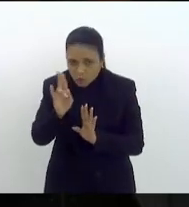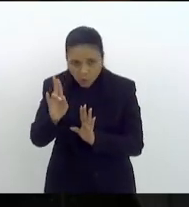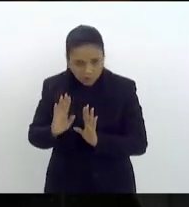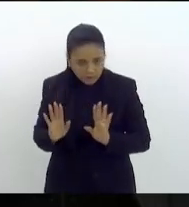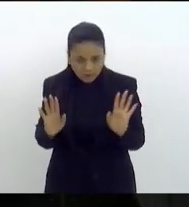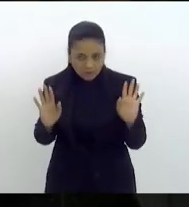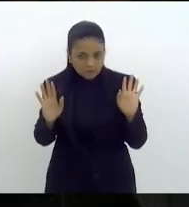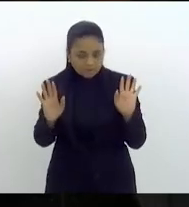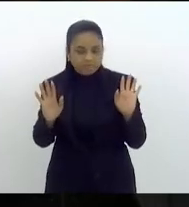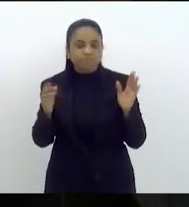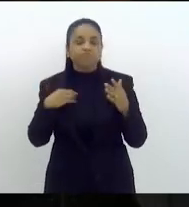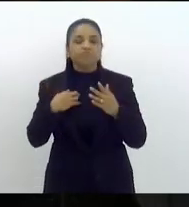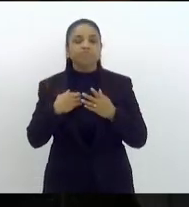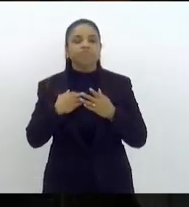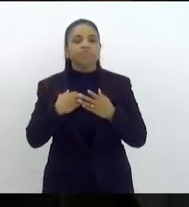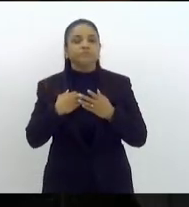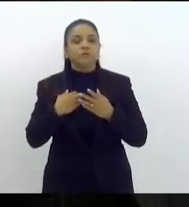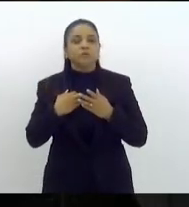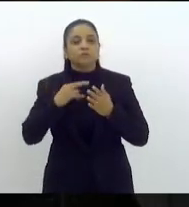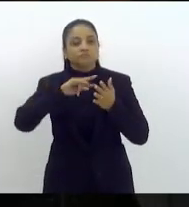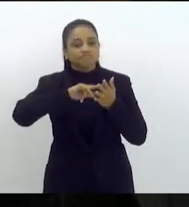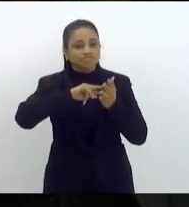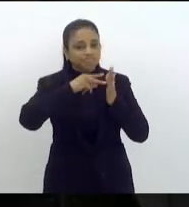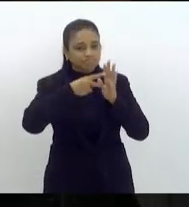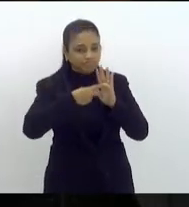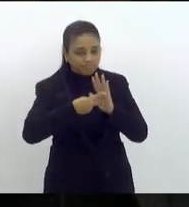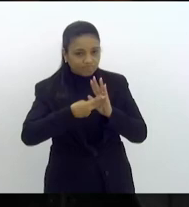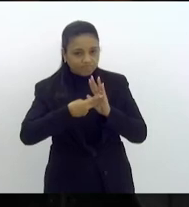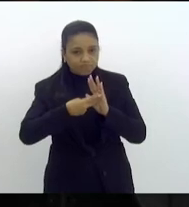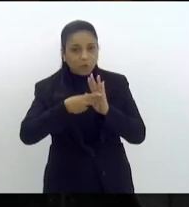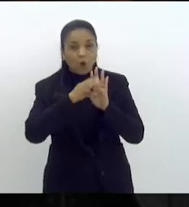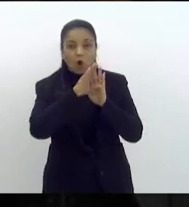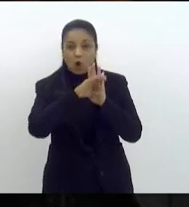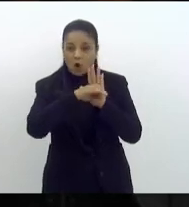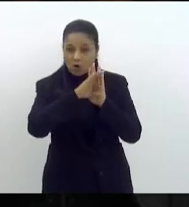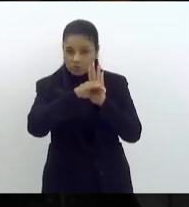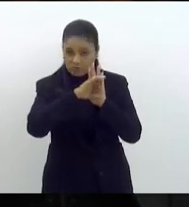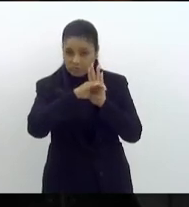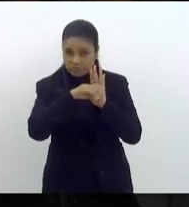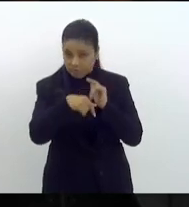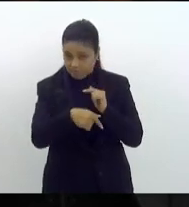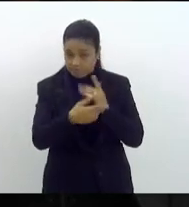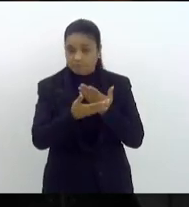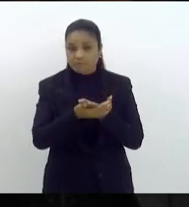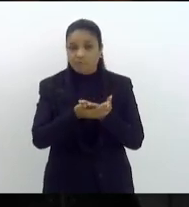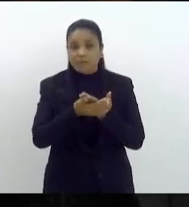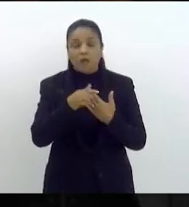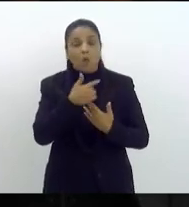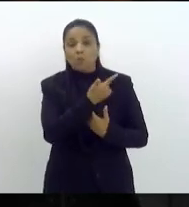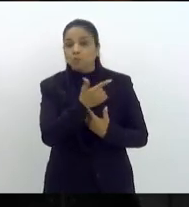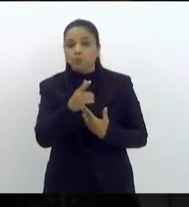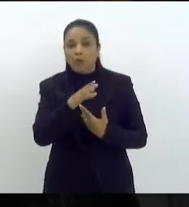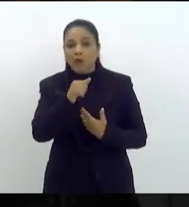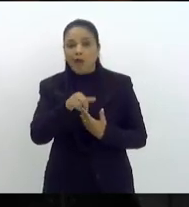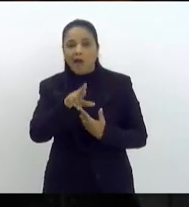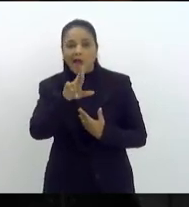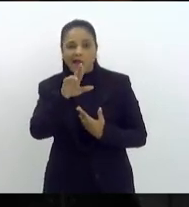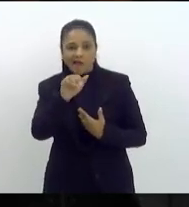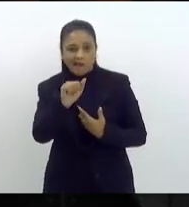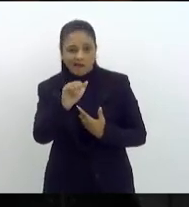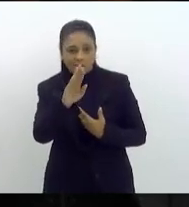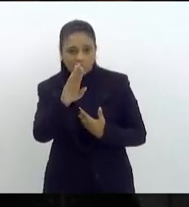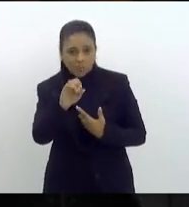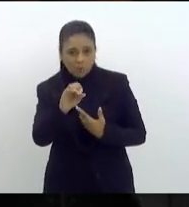Então dentro desse conceito queria dizer que eu não tenho acabou isso a ideológico